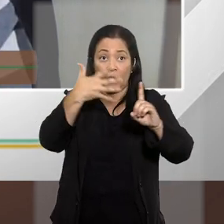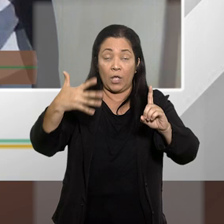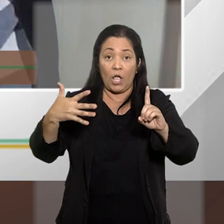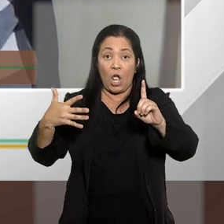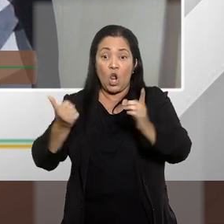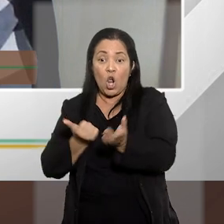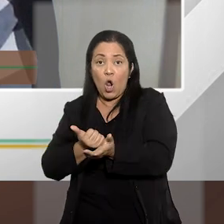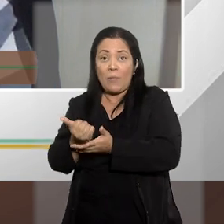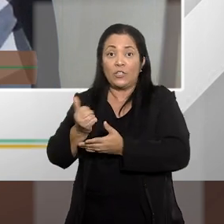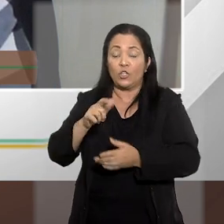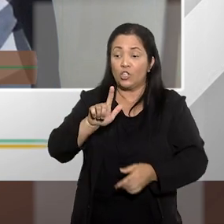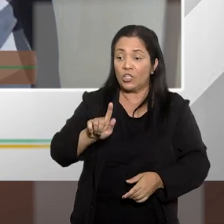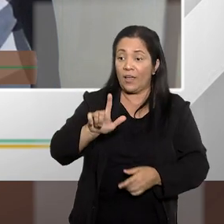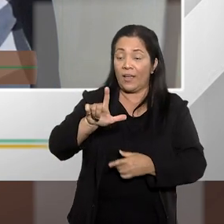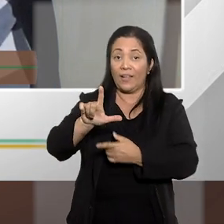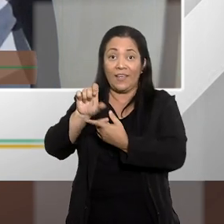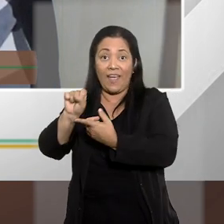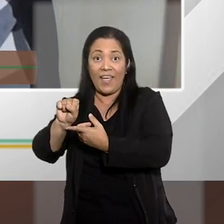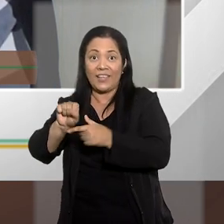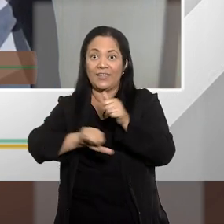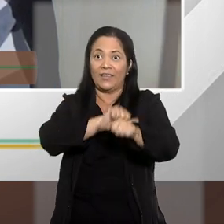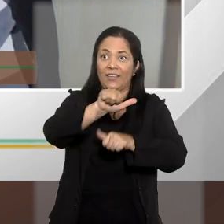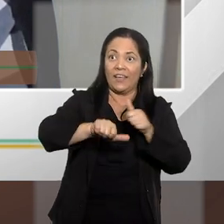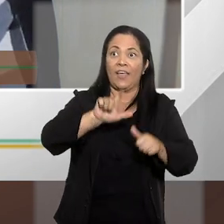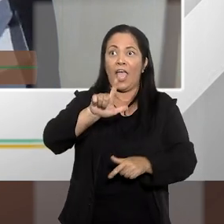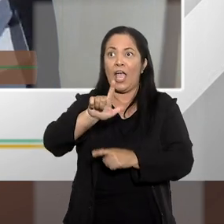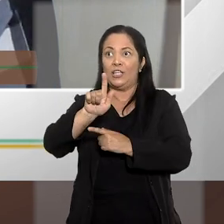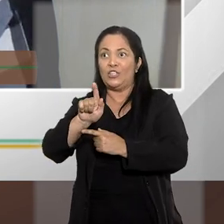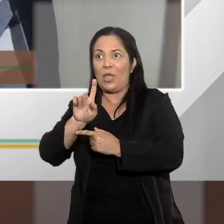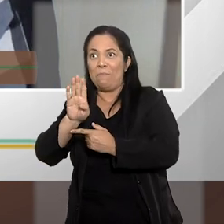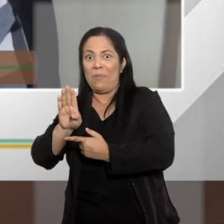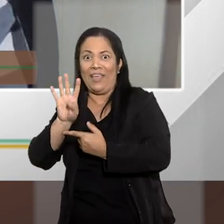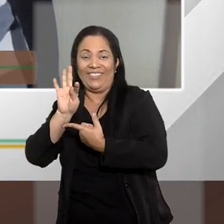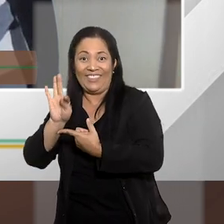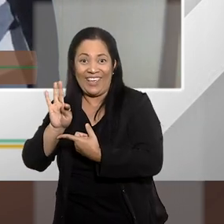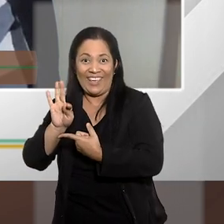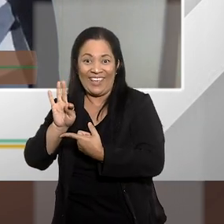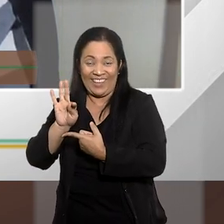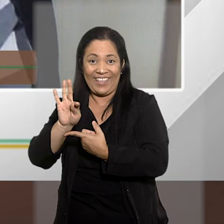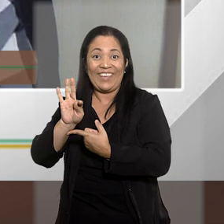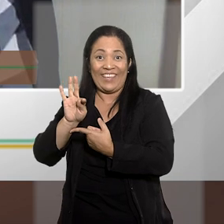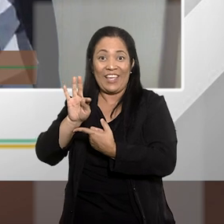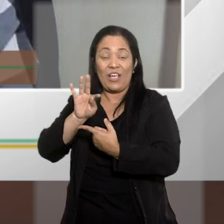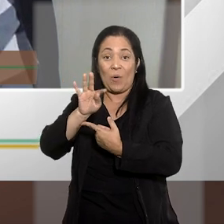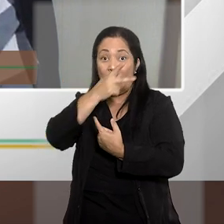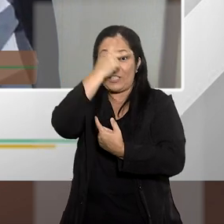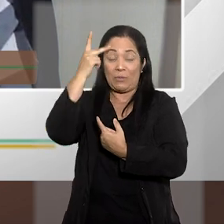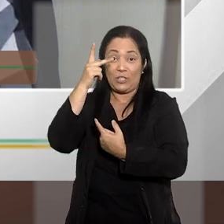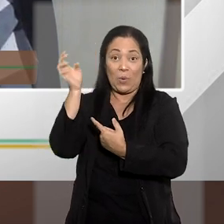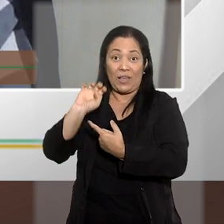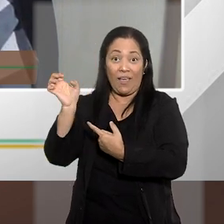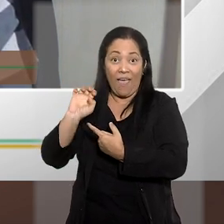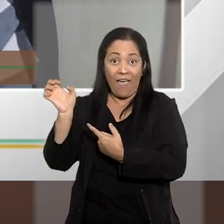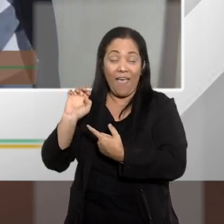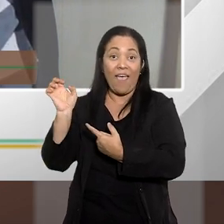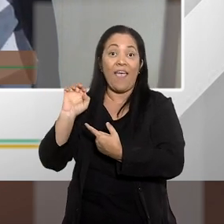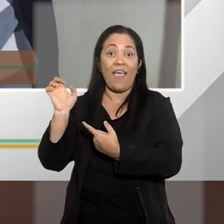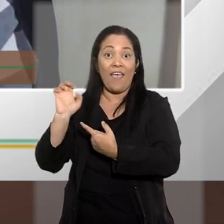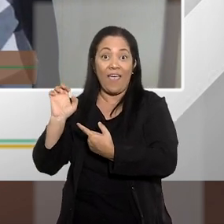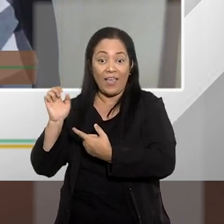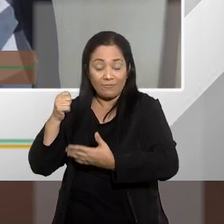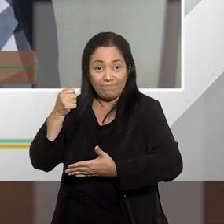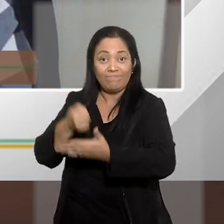GLS, depois adotou a sigla GLBT, né? Então, com os gays à frente. E foi importante porque, por uma